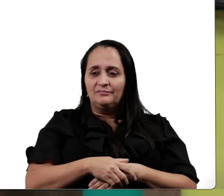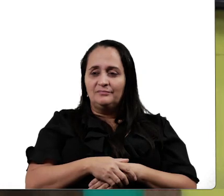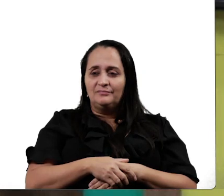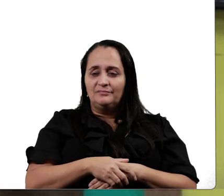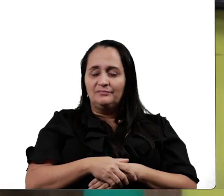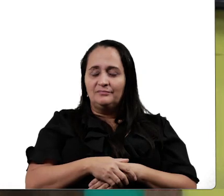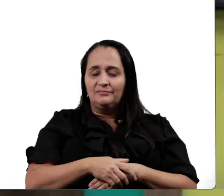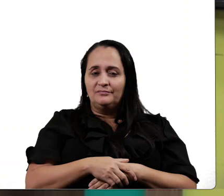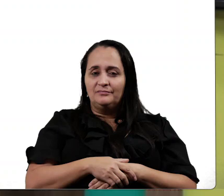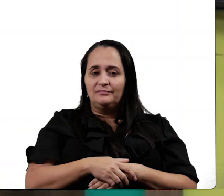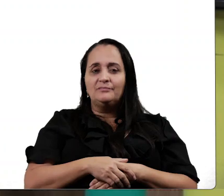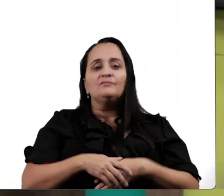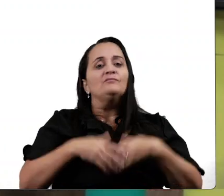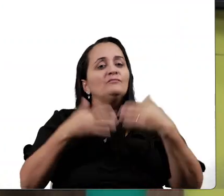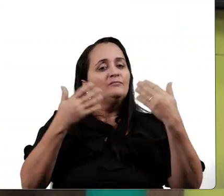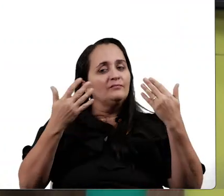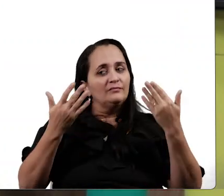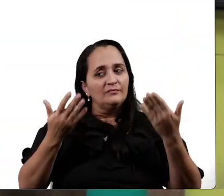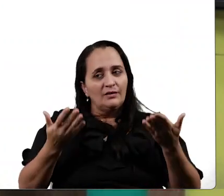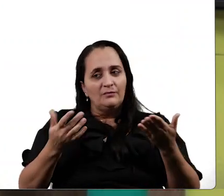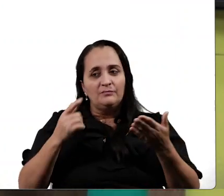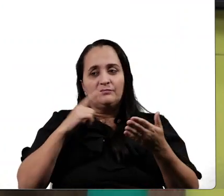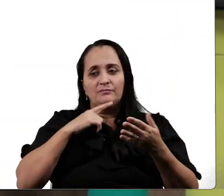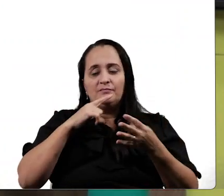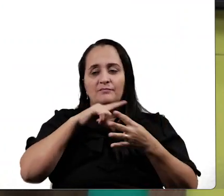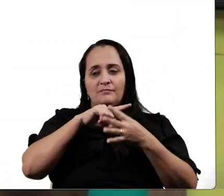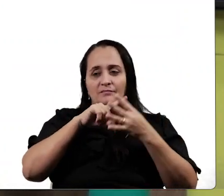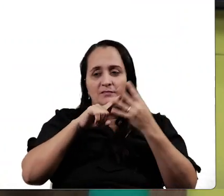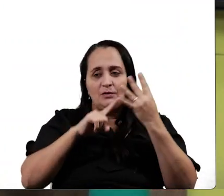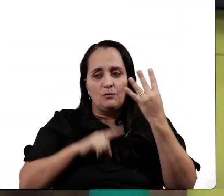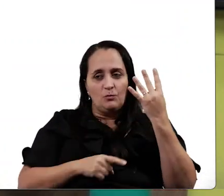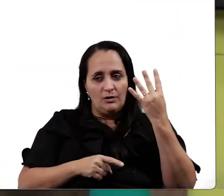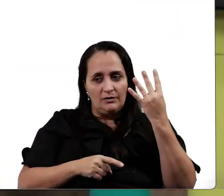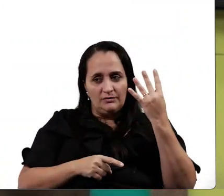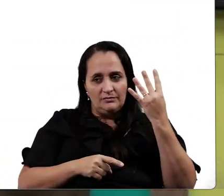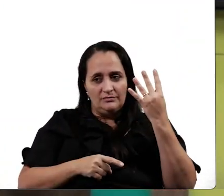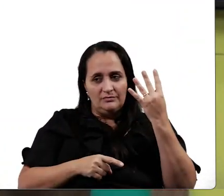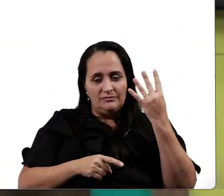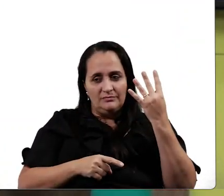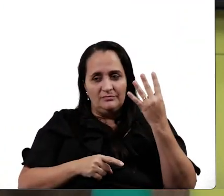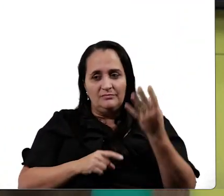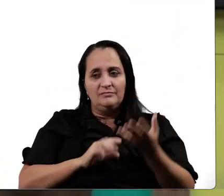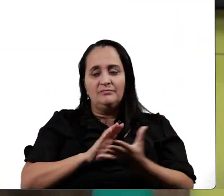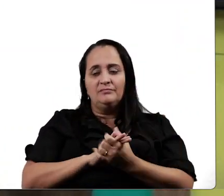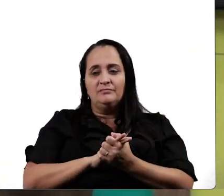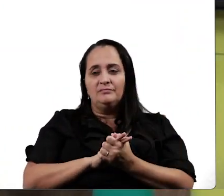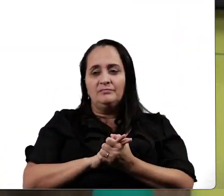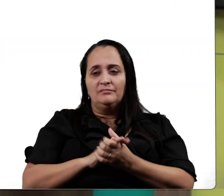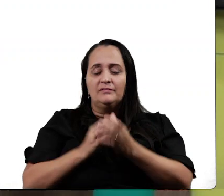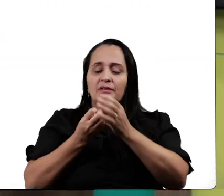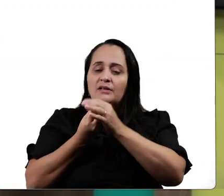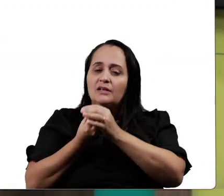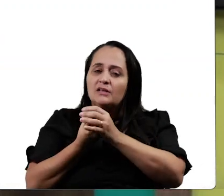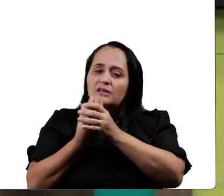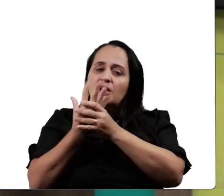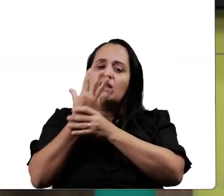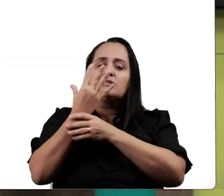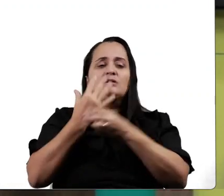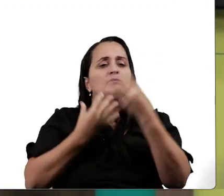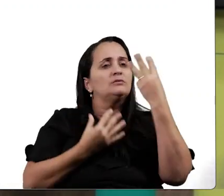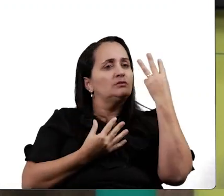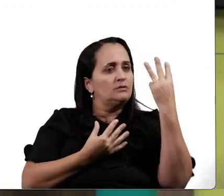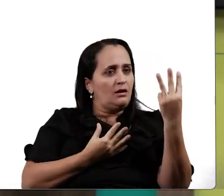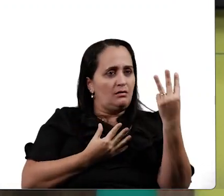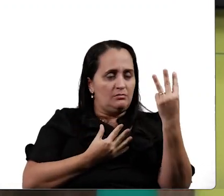assim tá temos quatro vasinhos certo e nasceram Três Gerações em cada